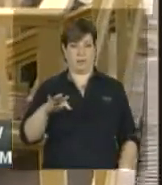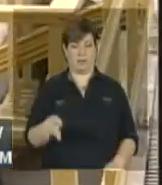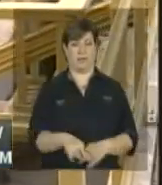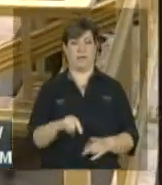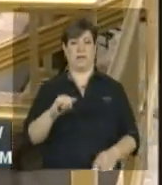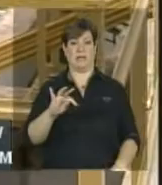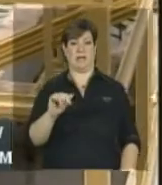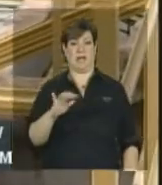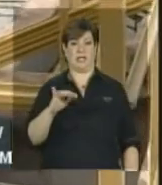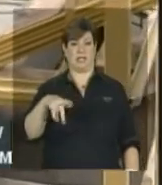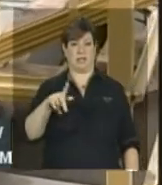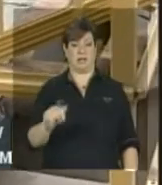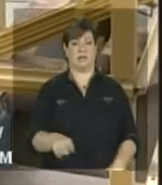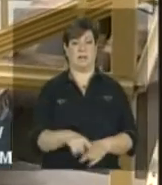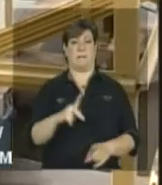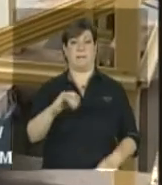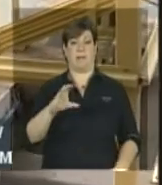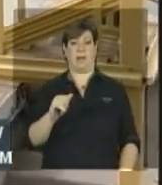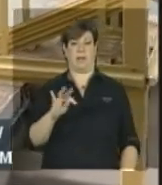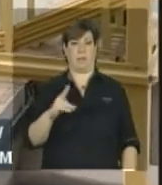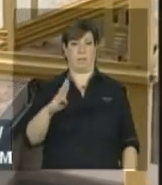Itatinga e Picatuba.